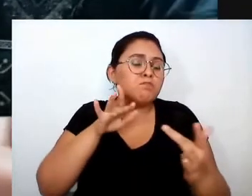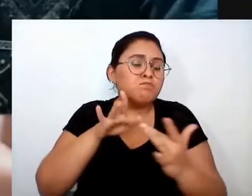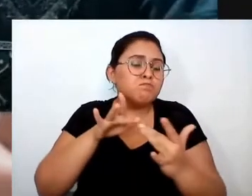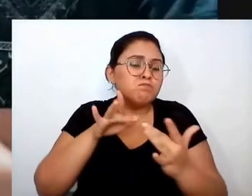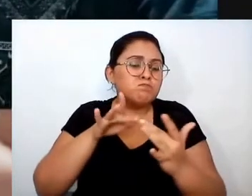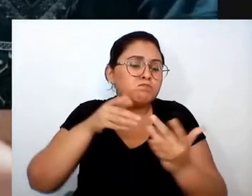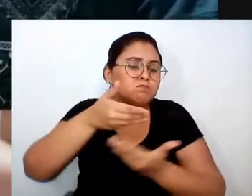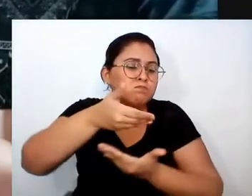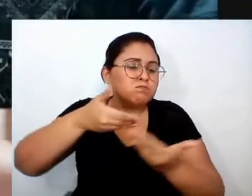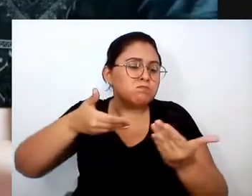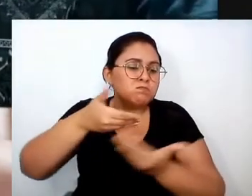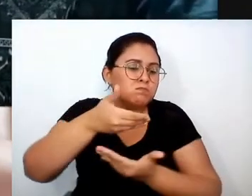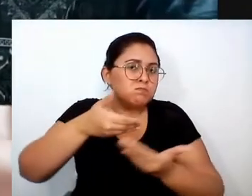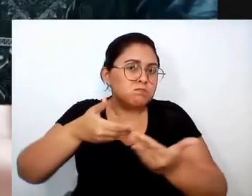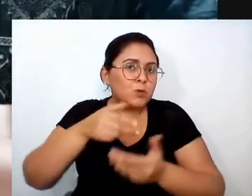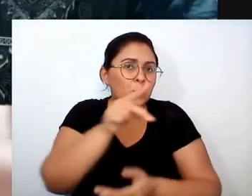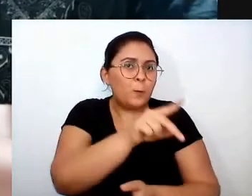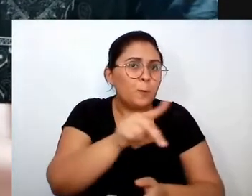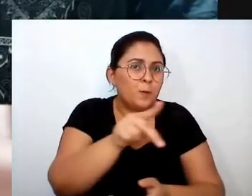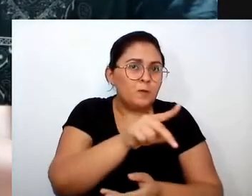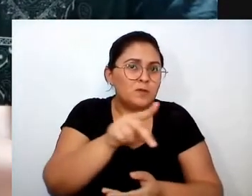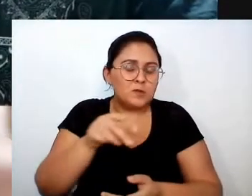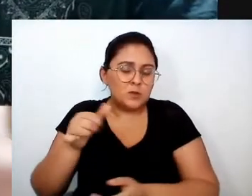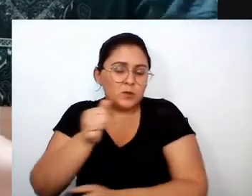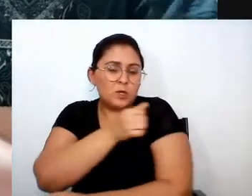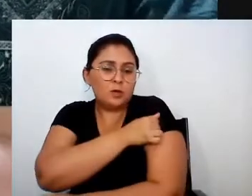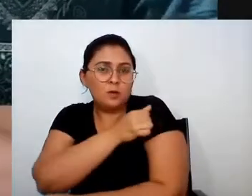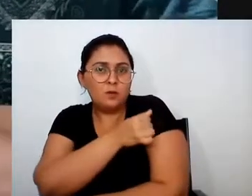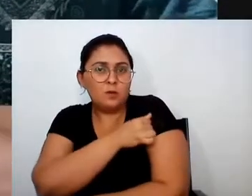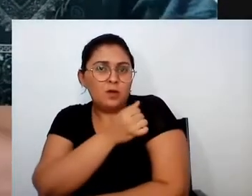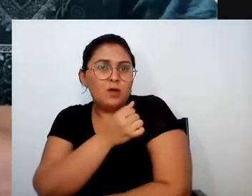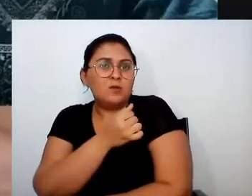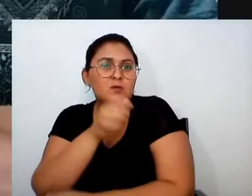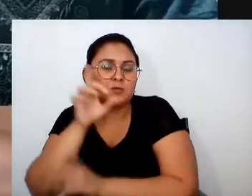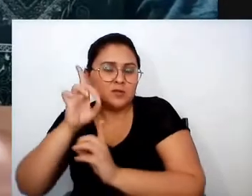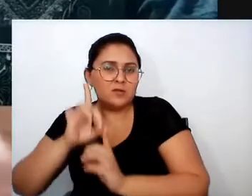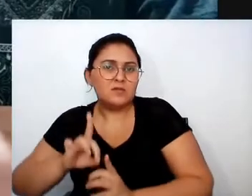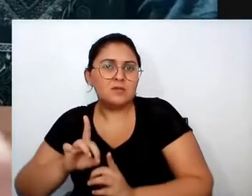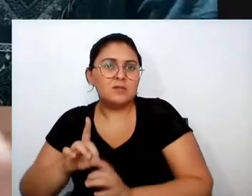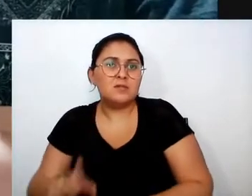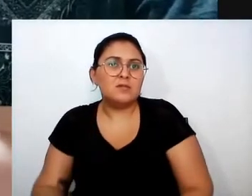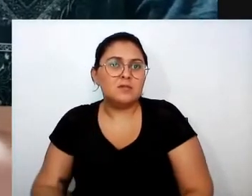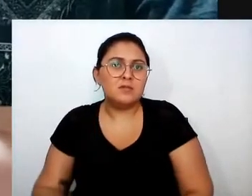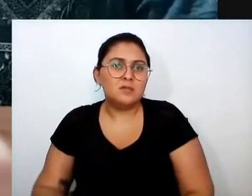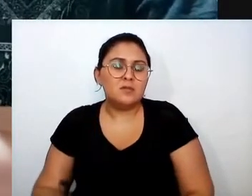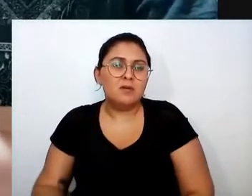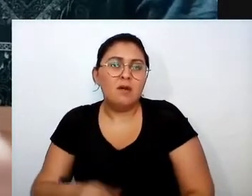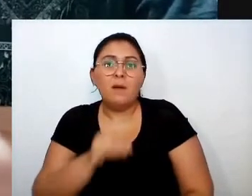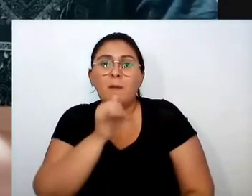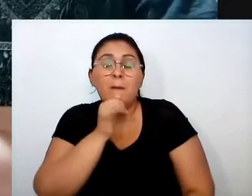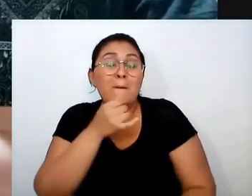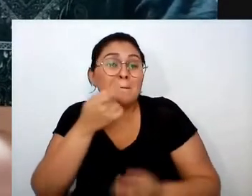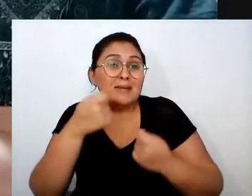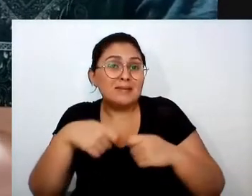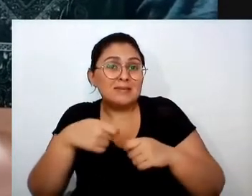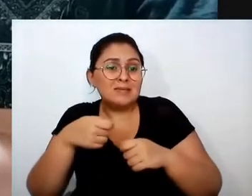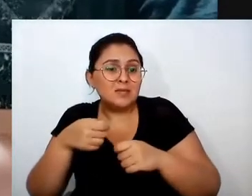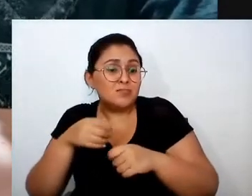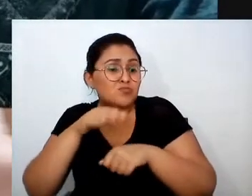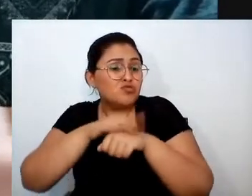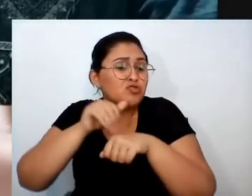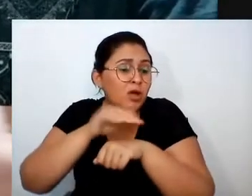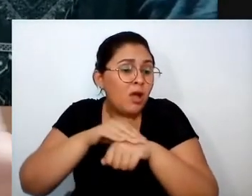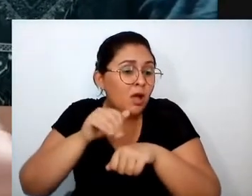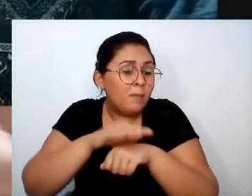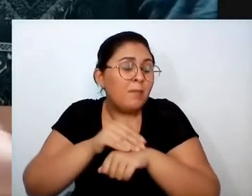professor não chega diretamente para a gente, né? A gente tem que procurar e buscar de Sim, uma forma. Por exemplo, já passei por